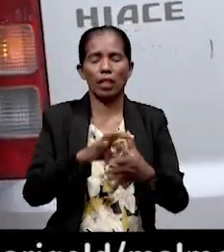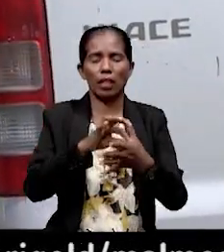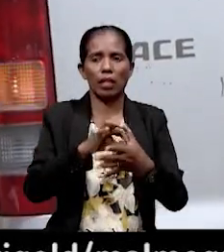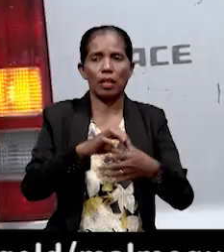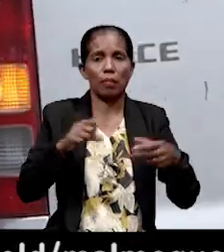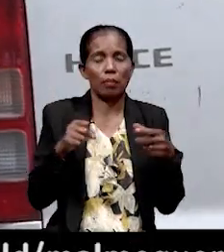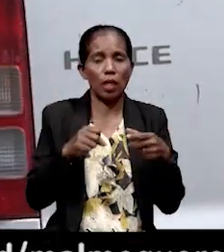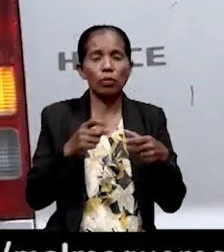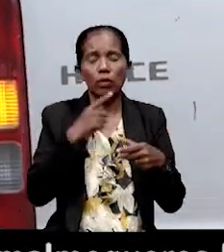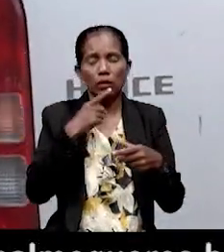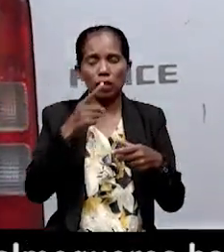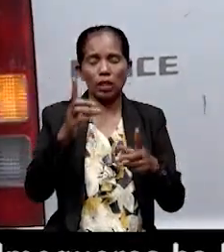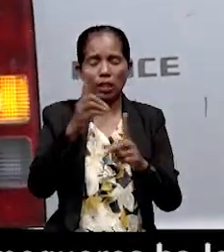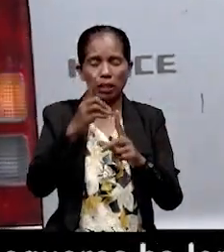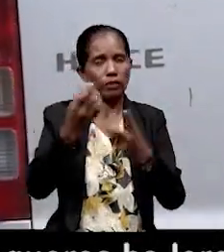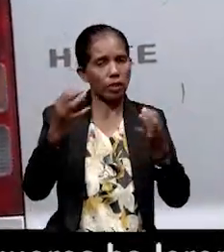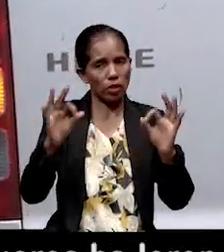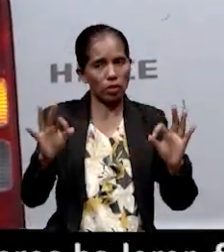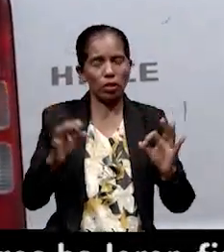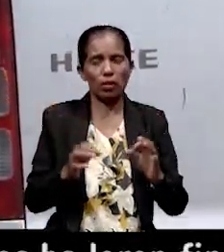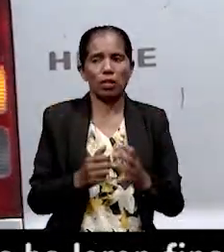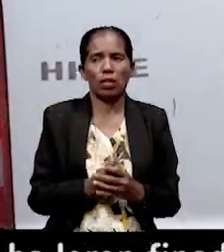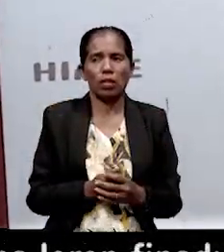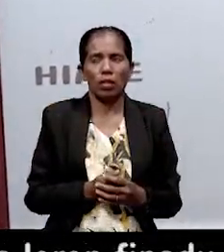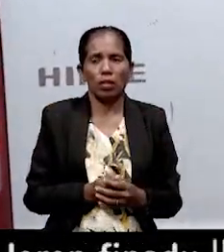condição li prazo ne mak momento ne halo